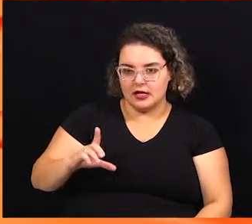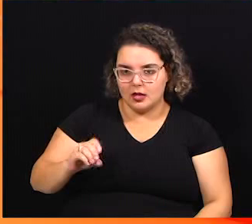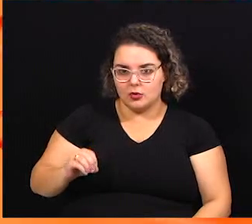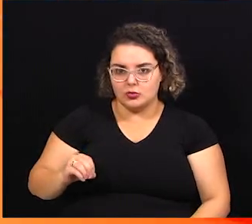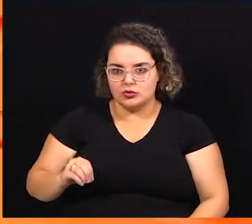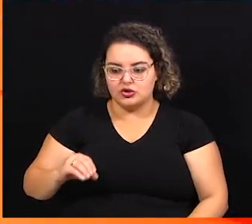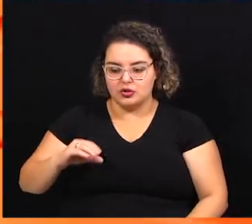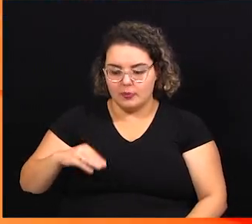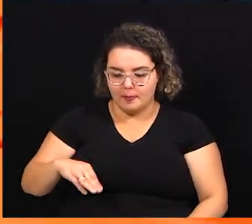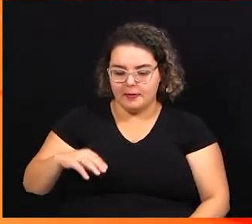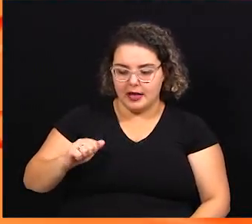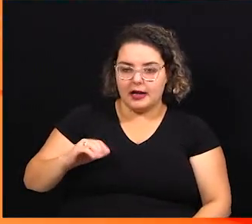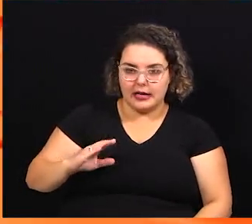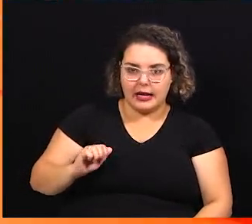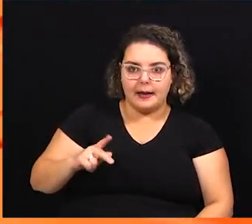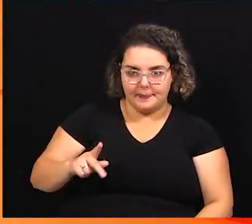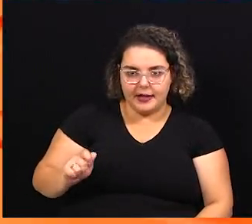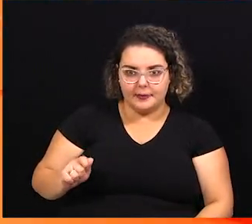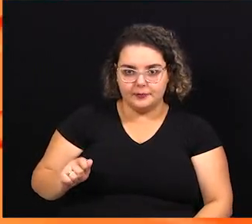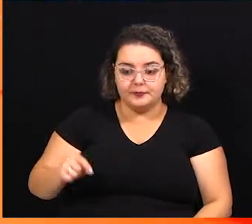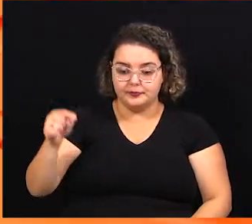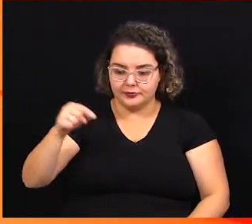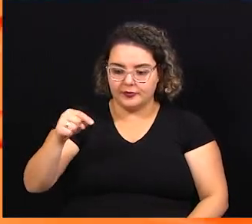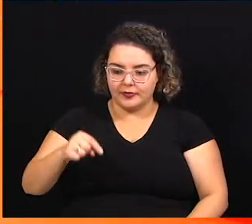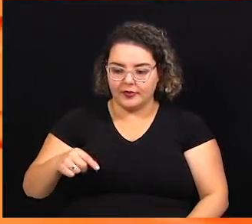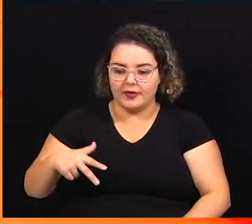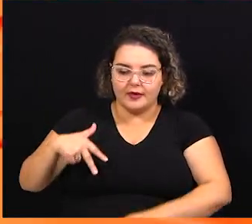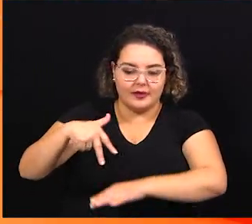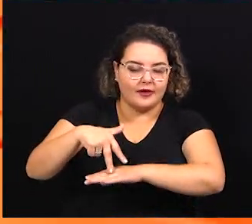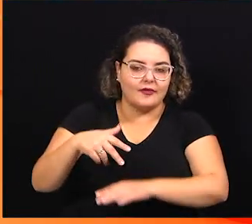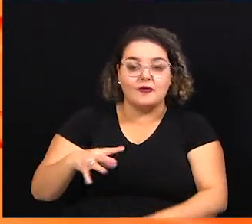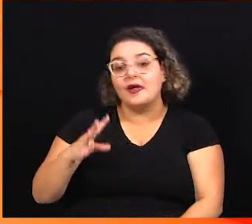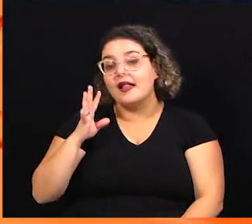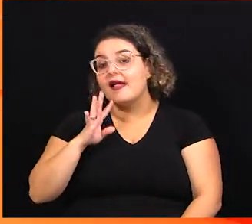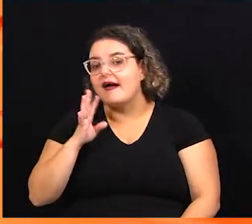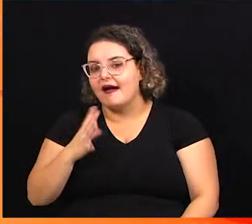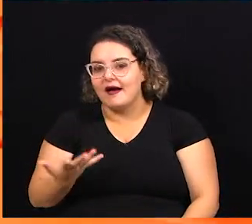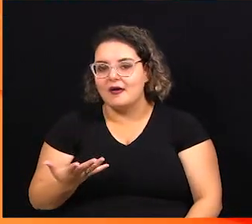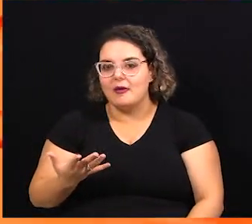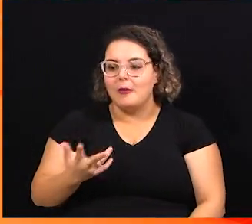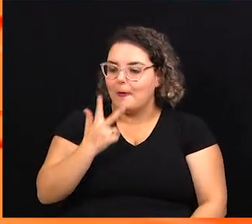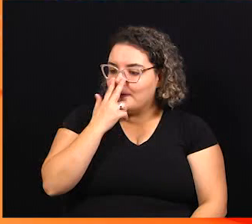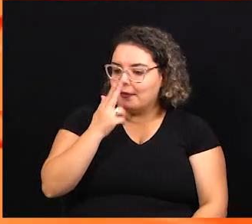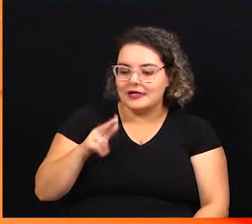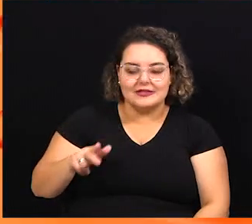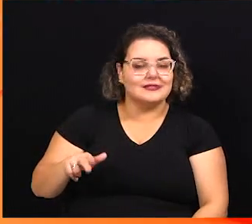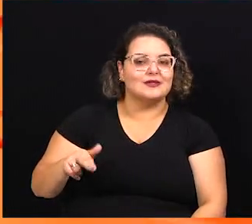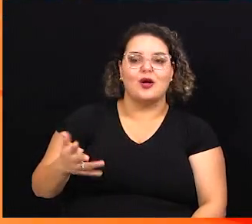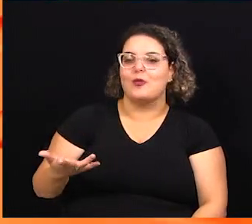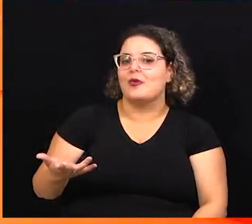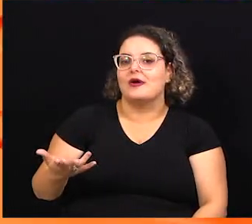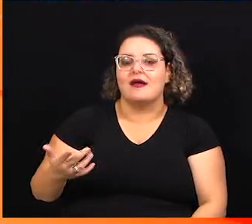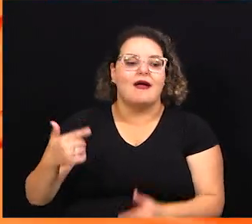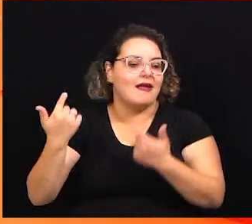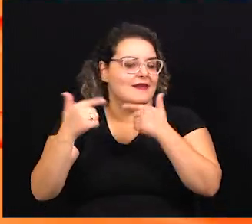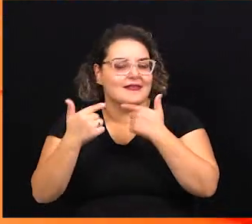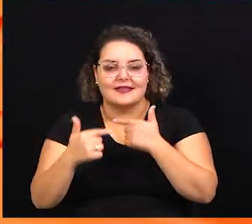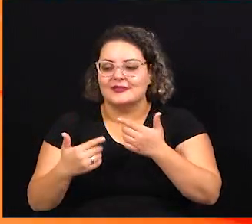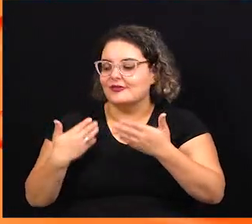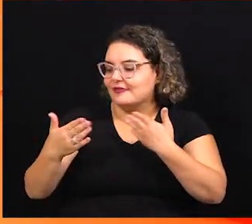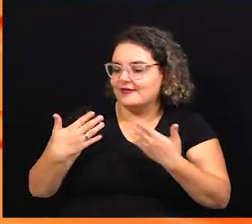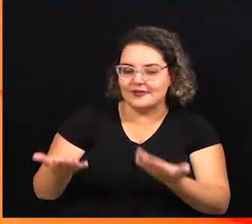Macapá, ele foi um personagem que, assim, à parte, é muito engraçado. A gente parecia irmão, assim, tanto